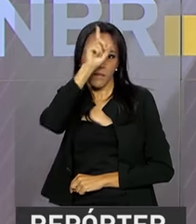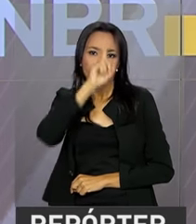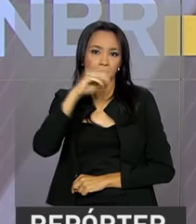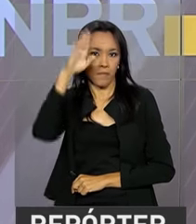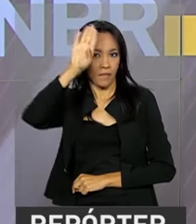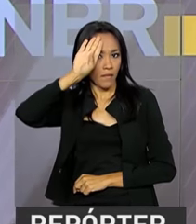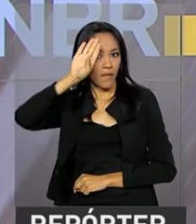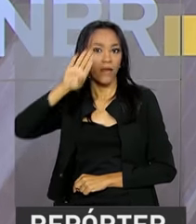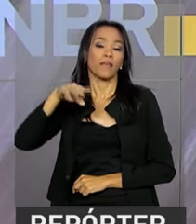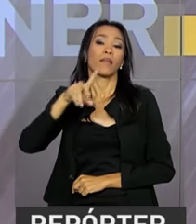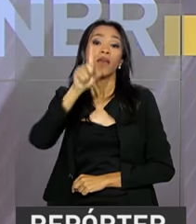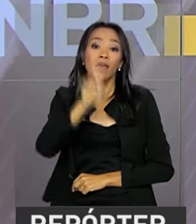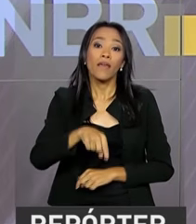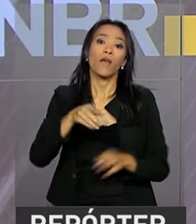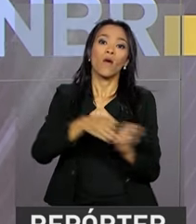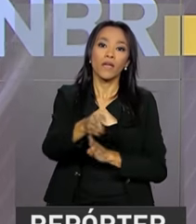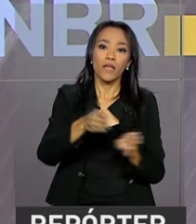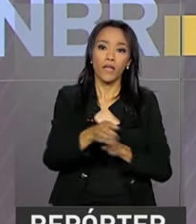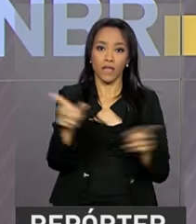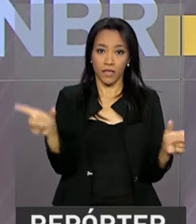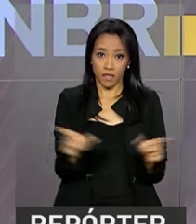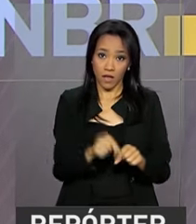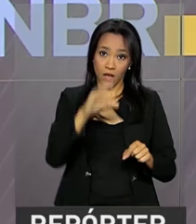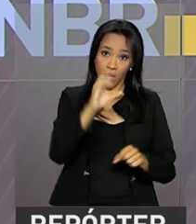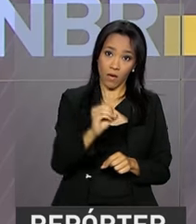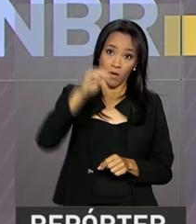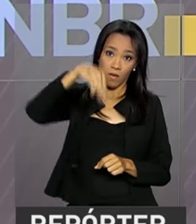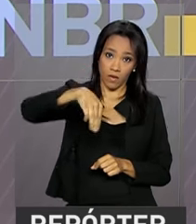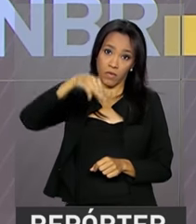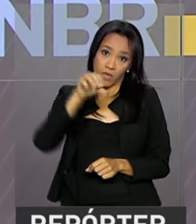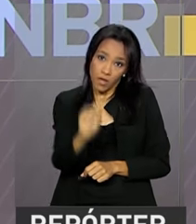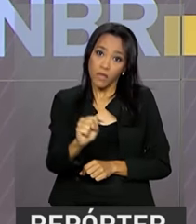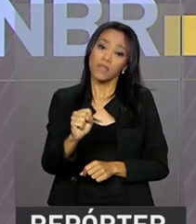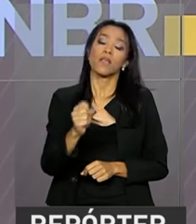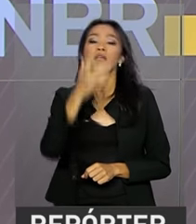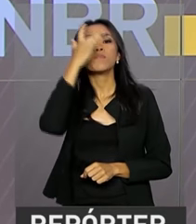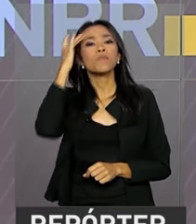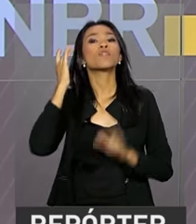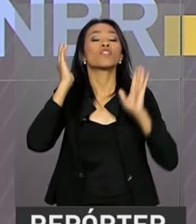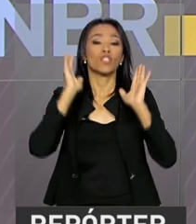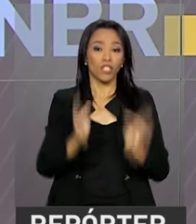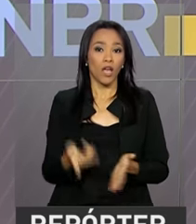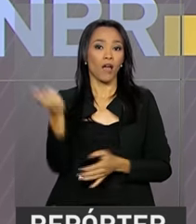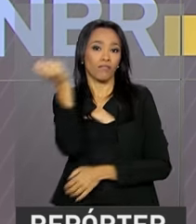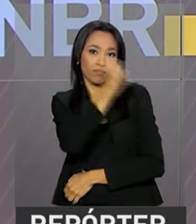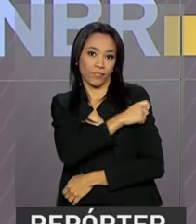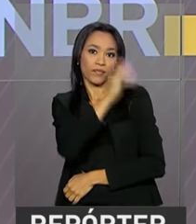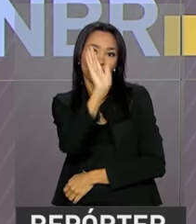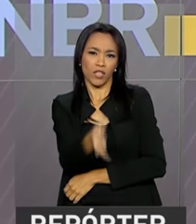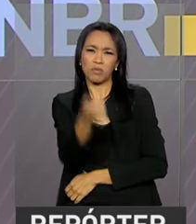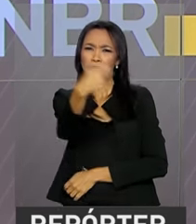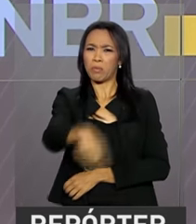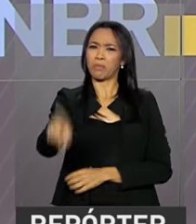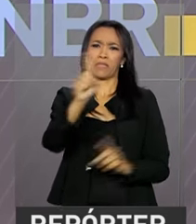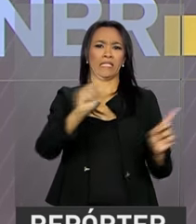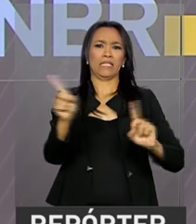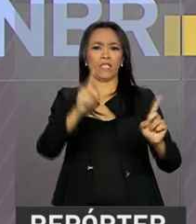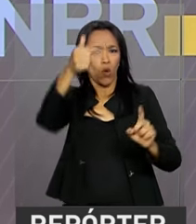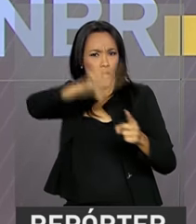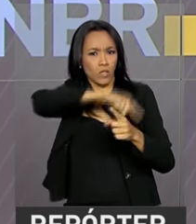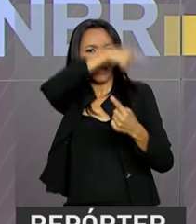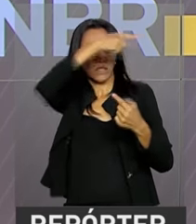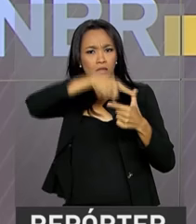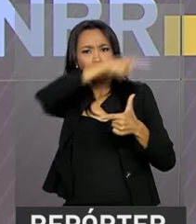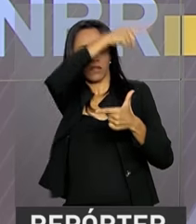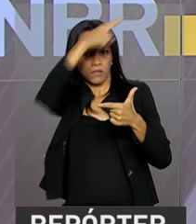mundial da saúde a partir de agora as pessoas que já tomaram uma dose não precisam mais se vacinar